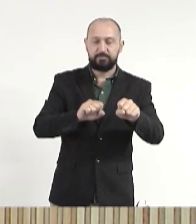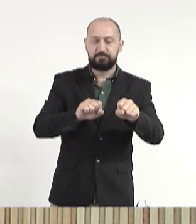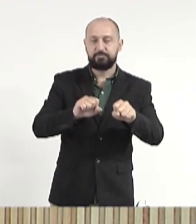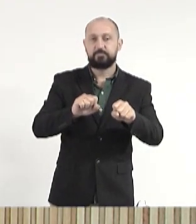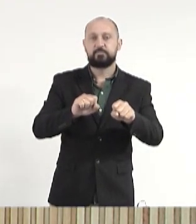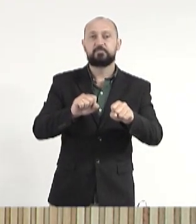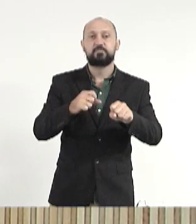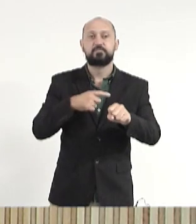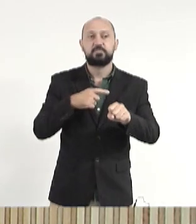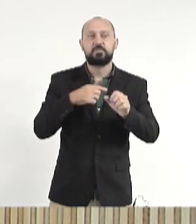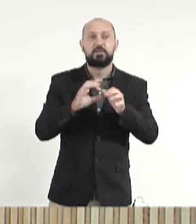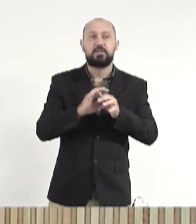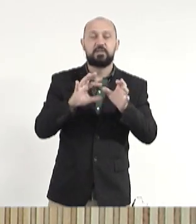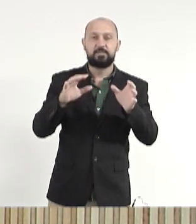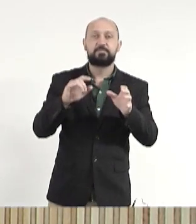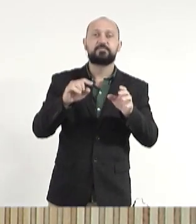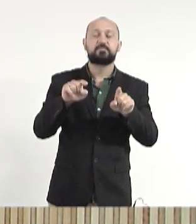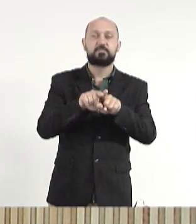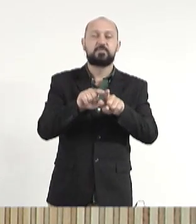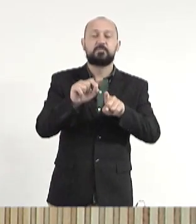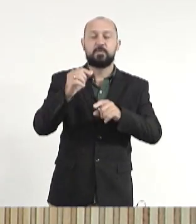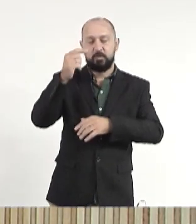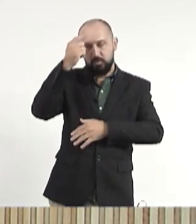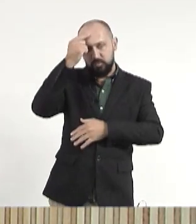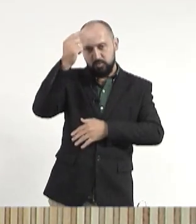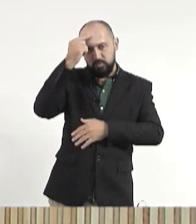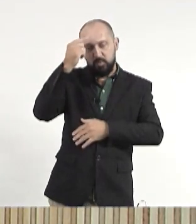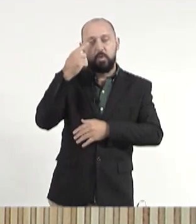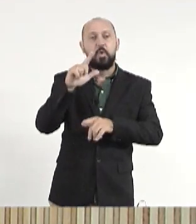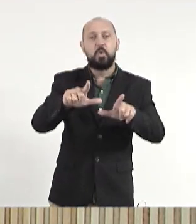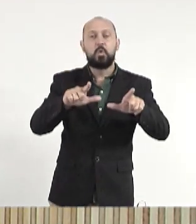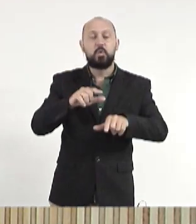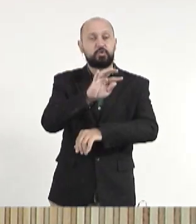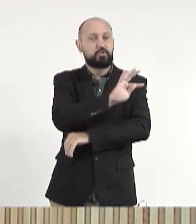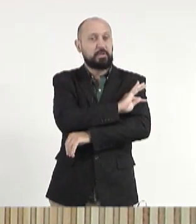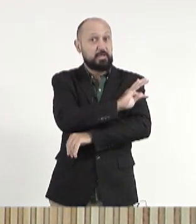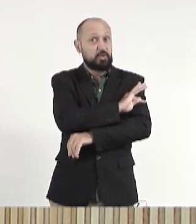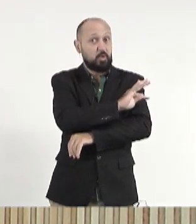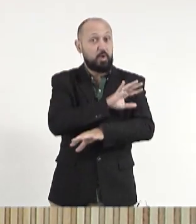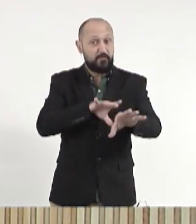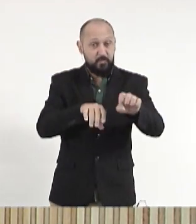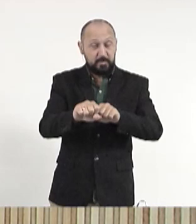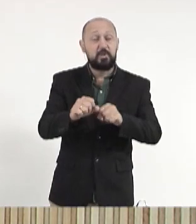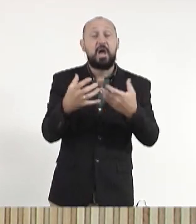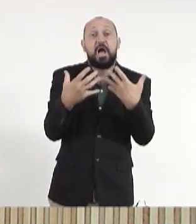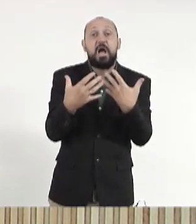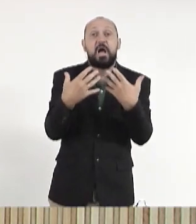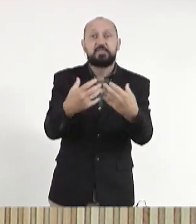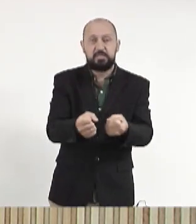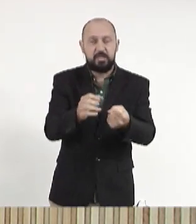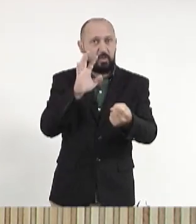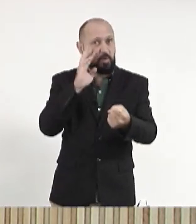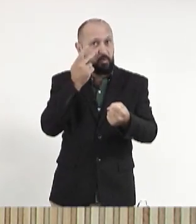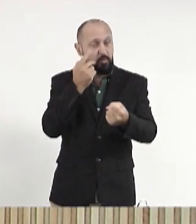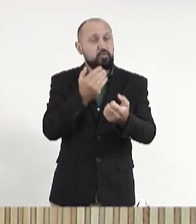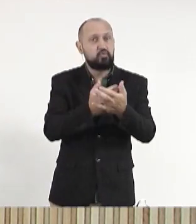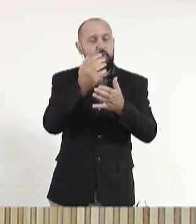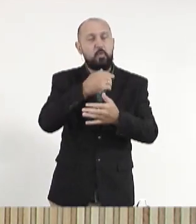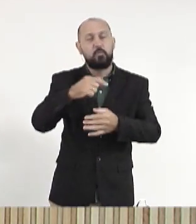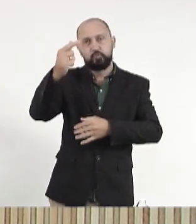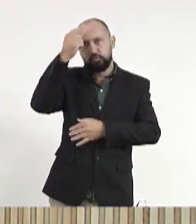superior e de licenciatura também em nível superior, que os diplomas de tecnólogo sejam reconhecidos como de